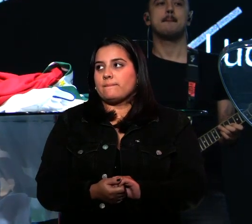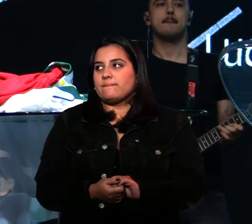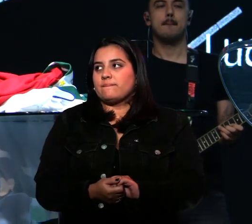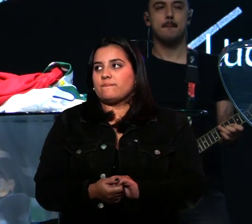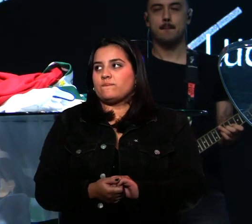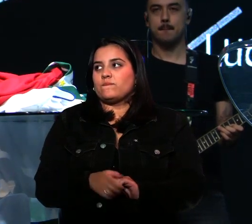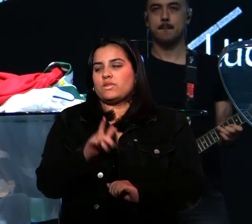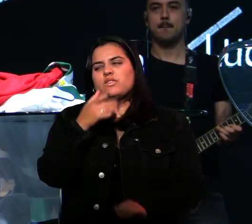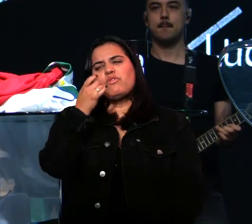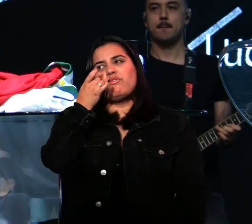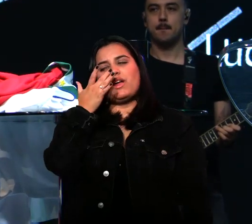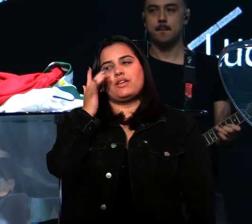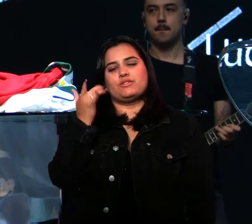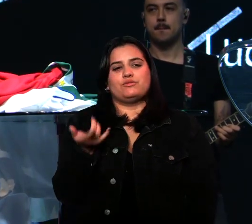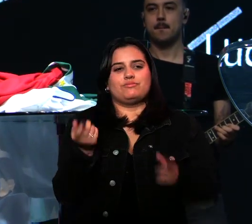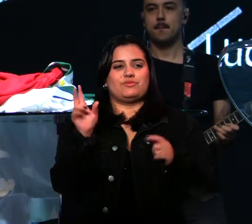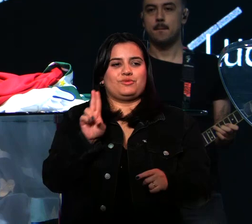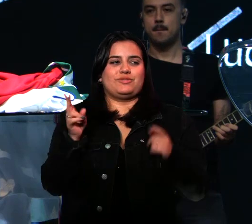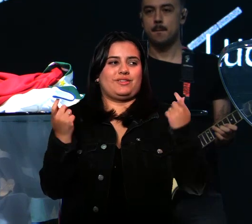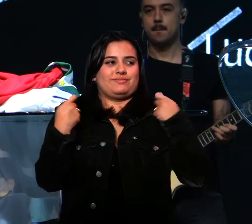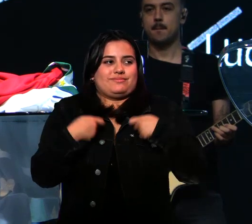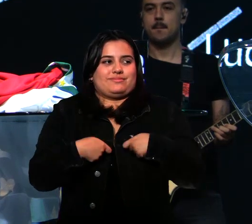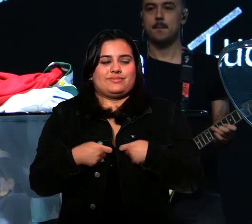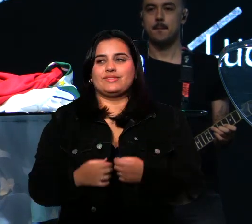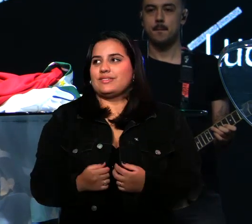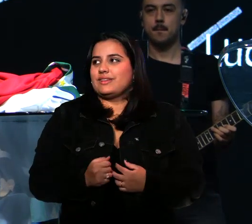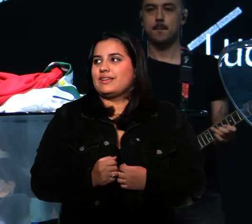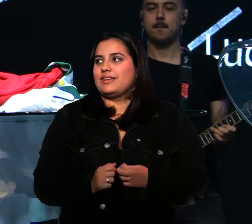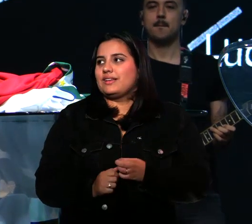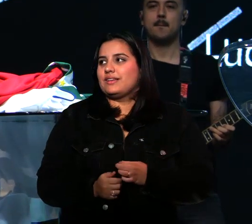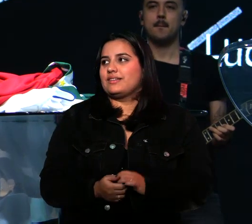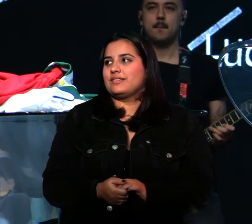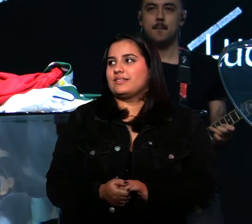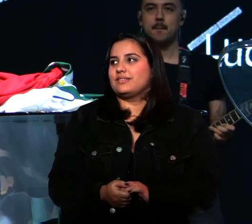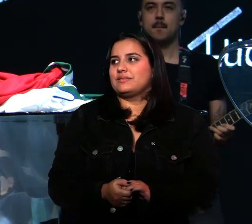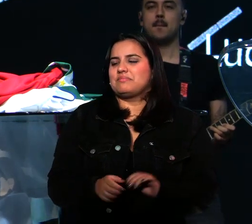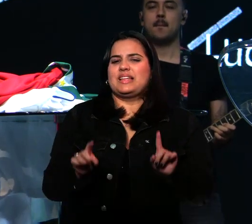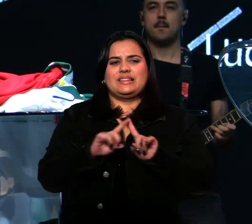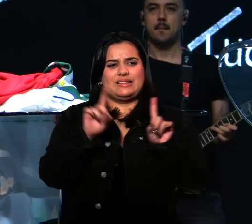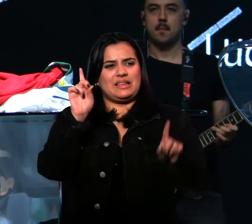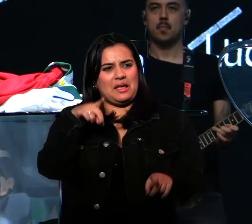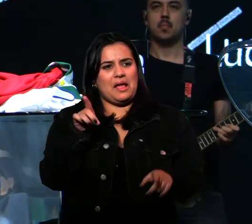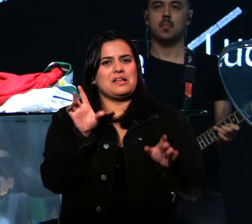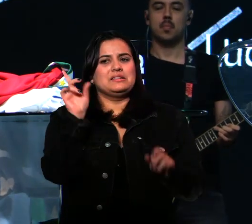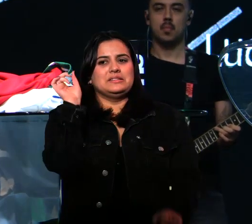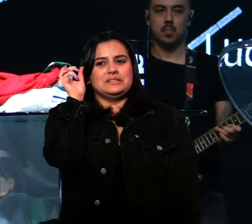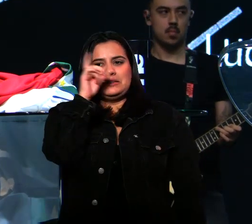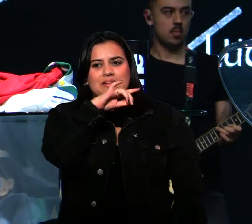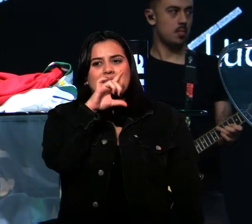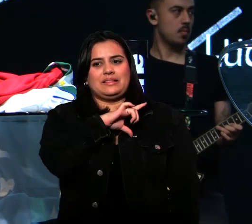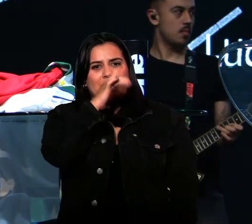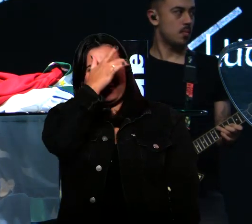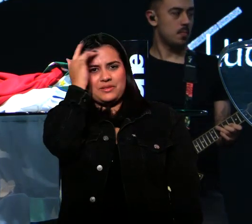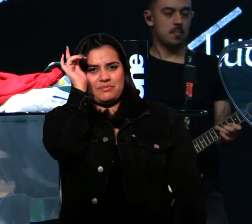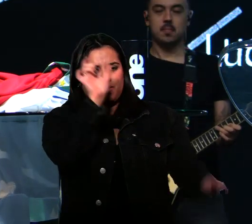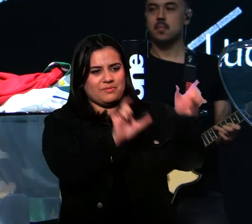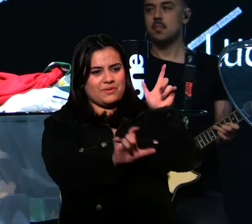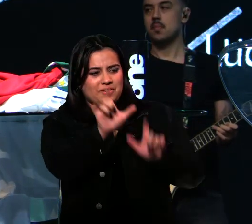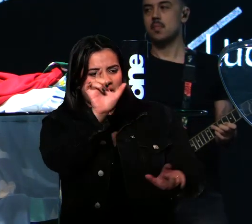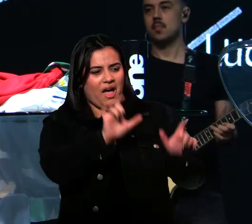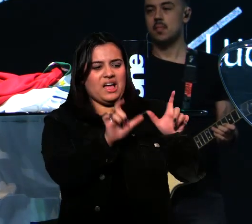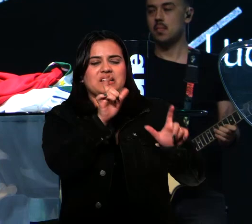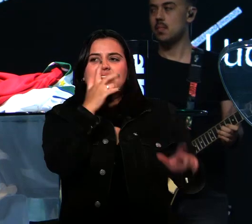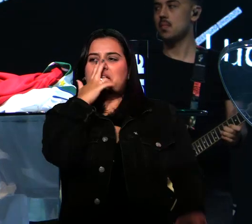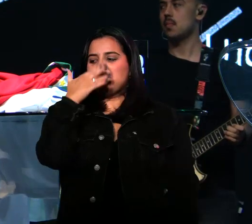Esse foi até fácil. Mas tem uns encrespados, né, gente? Tem uns irmãos de Corinto que se acha